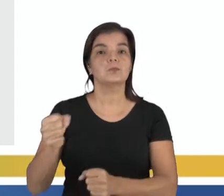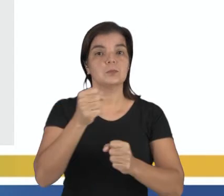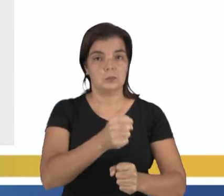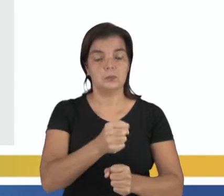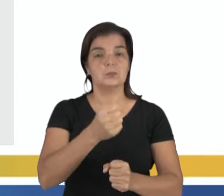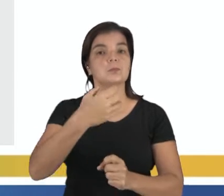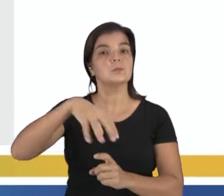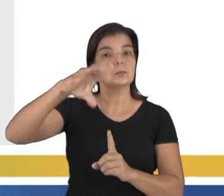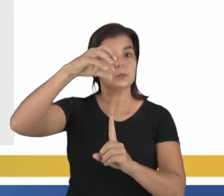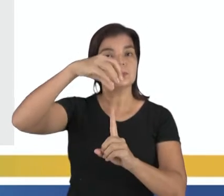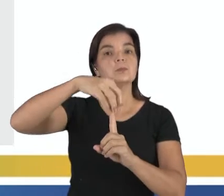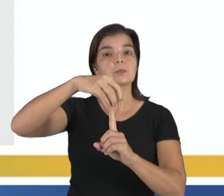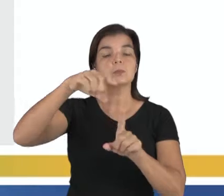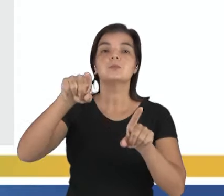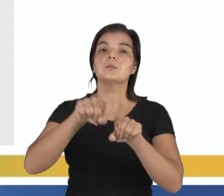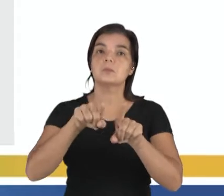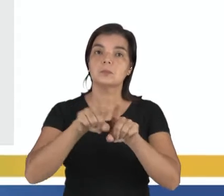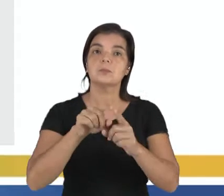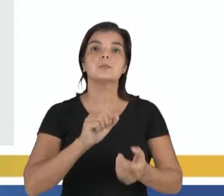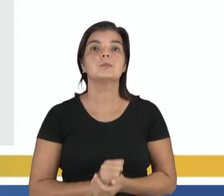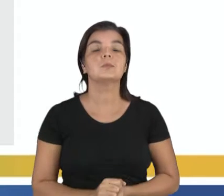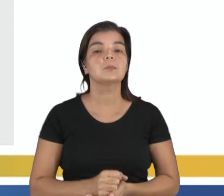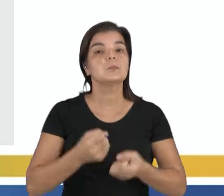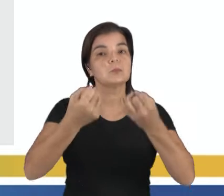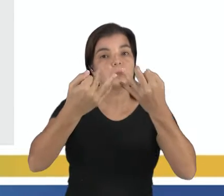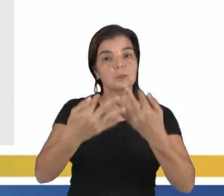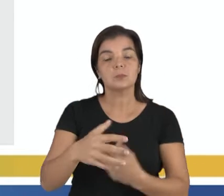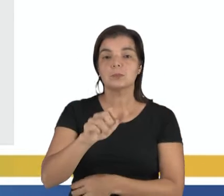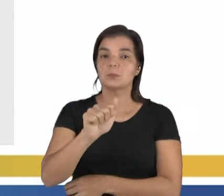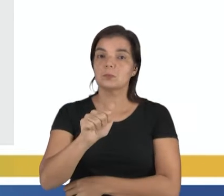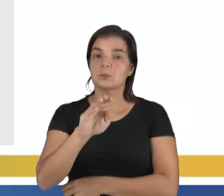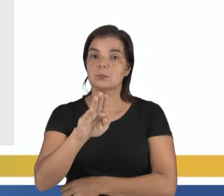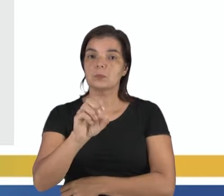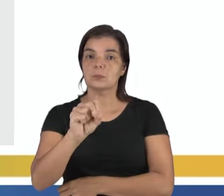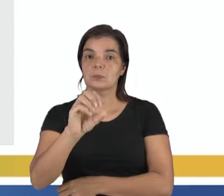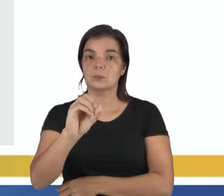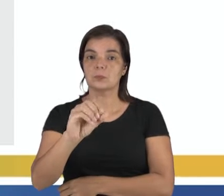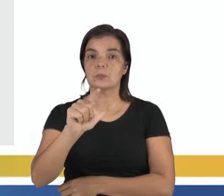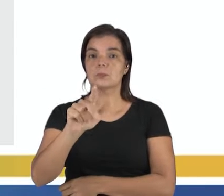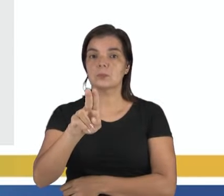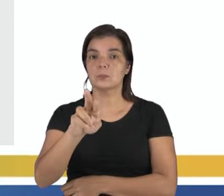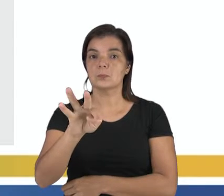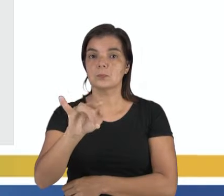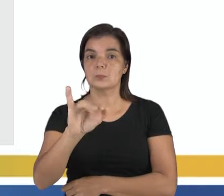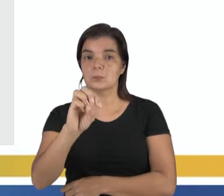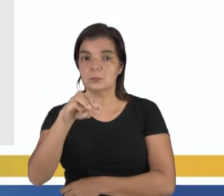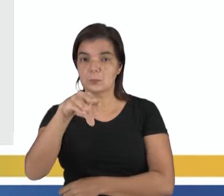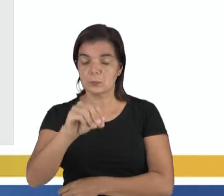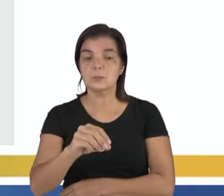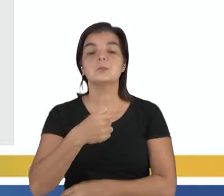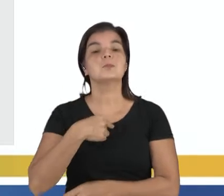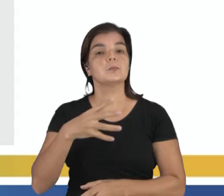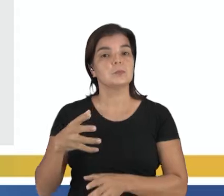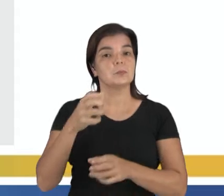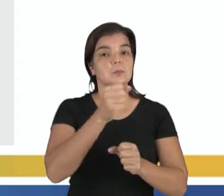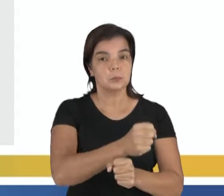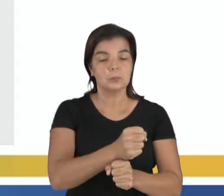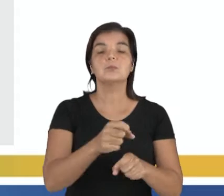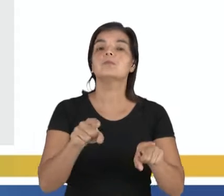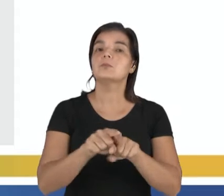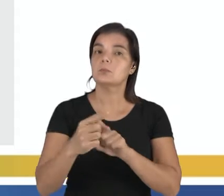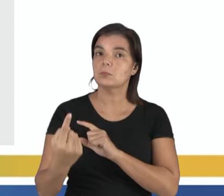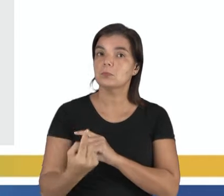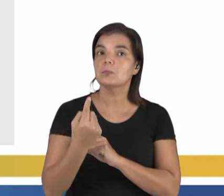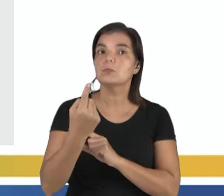do rei, né? Aí a gente vai discutir o absolutismo, esse poder centrado na mão de uma única só pessoa, né? Que tem poderes absolutos,